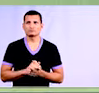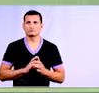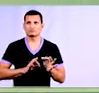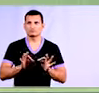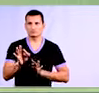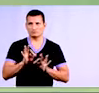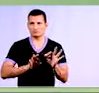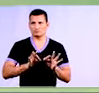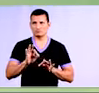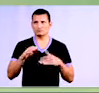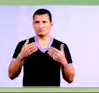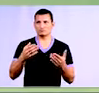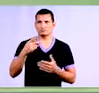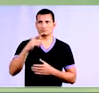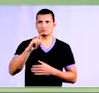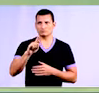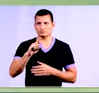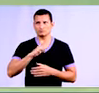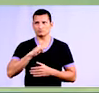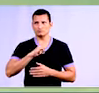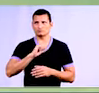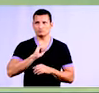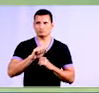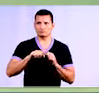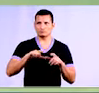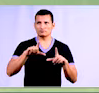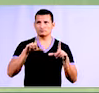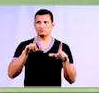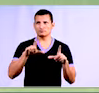quais as páginas que estão efetivamente carregadas,